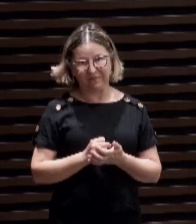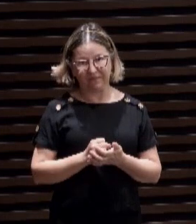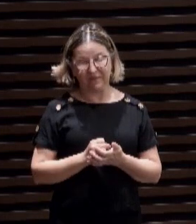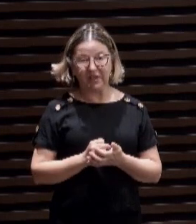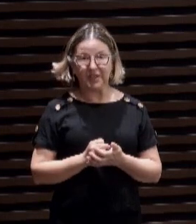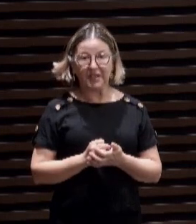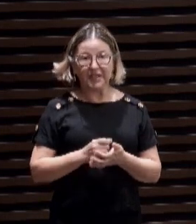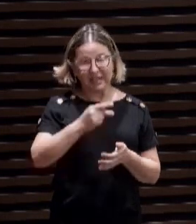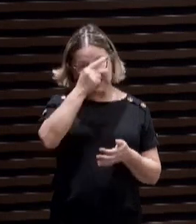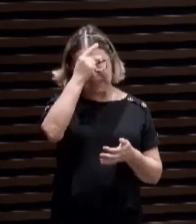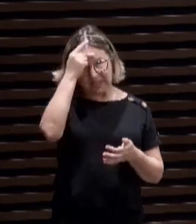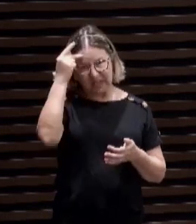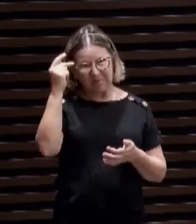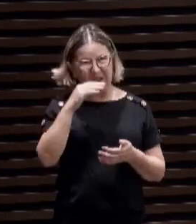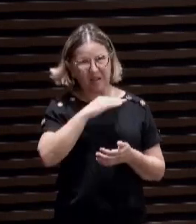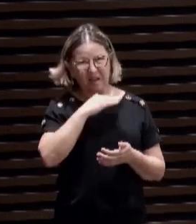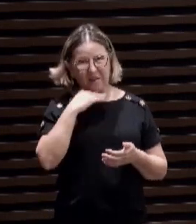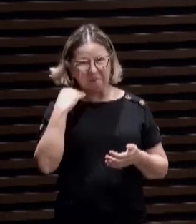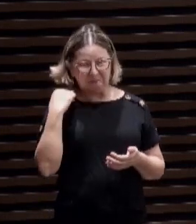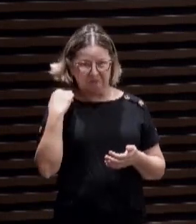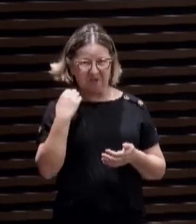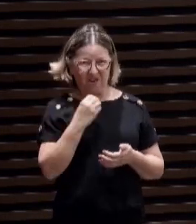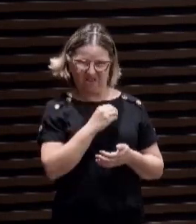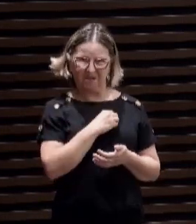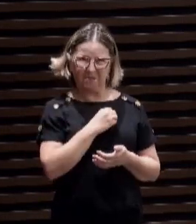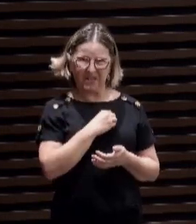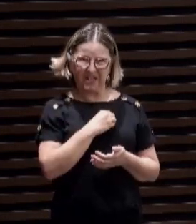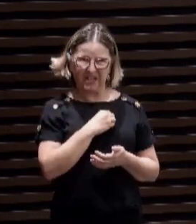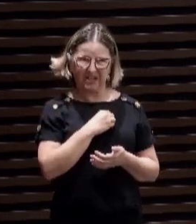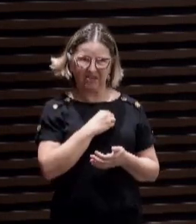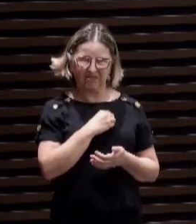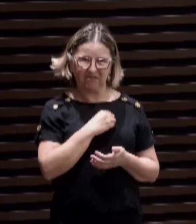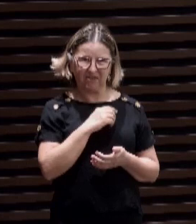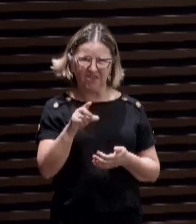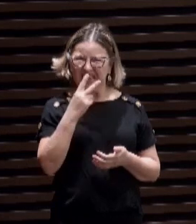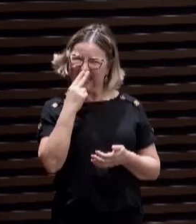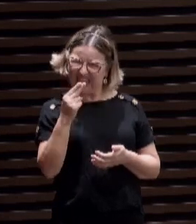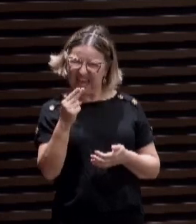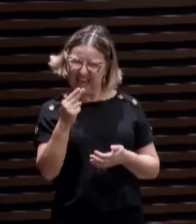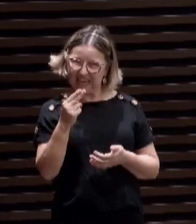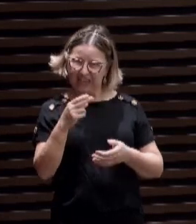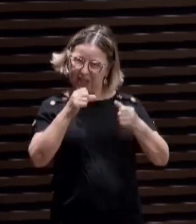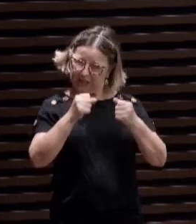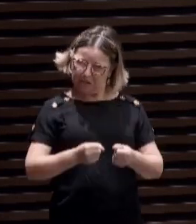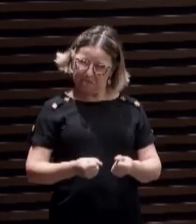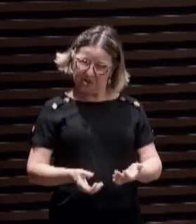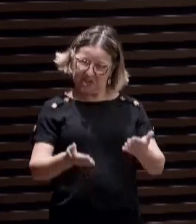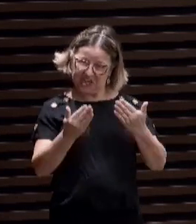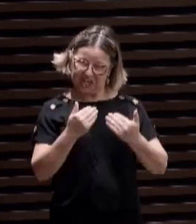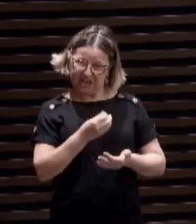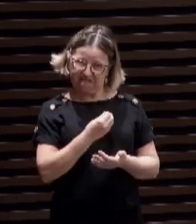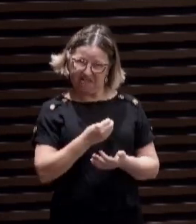pecados, ele tem condições de dar vida a si mesmo, para depois ele decidir